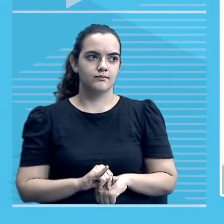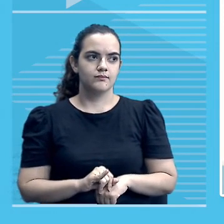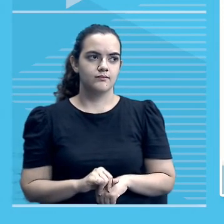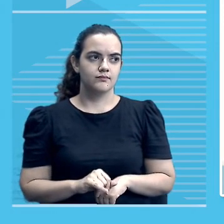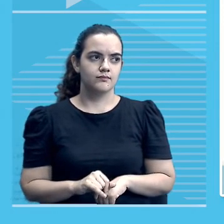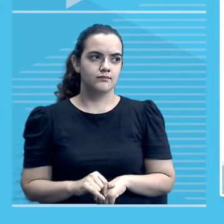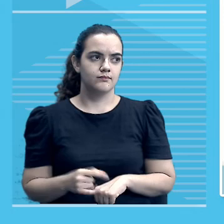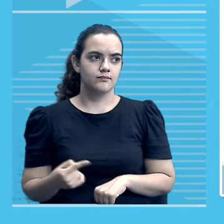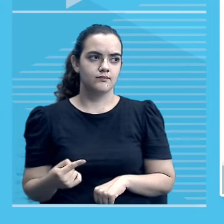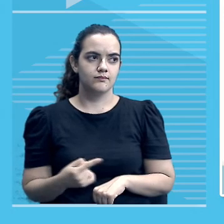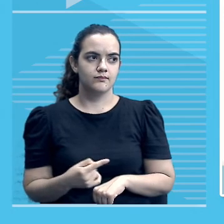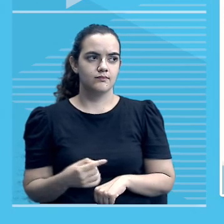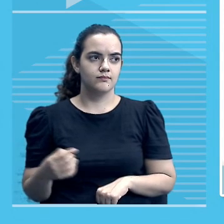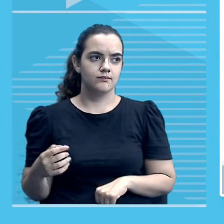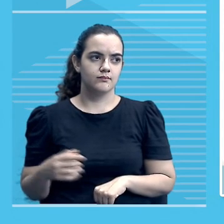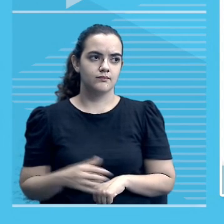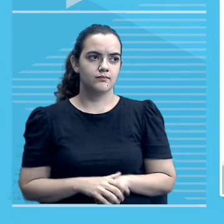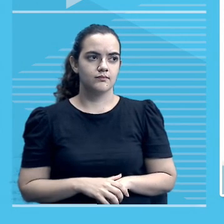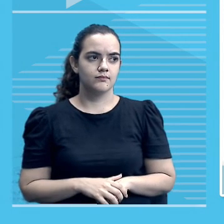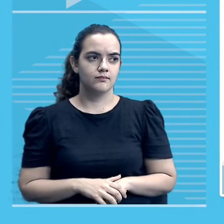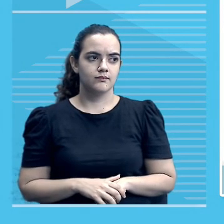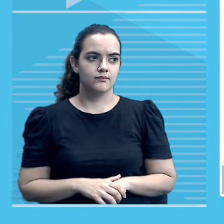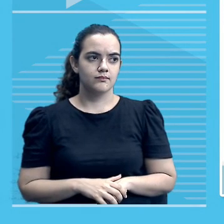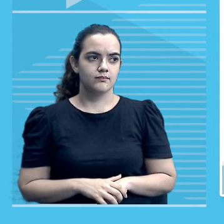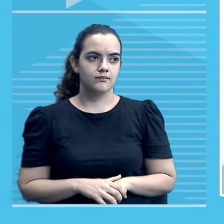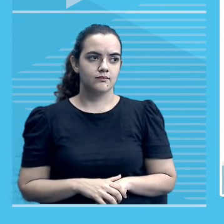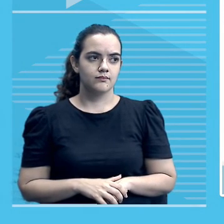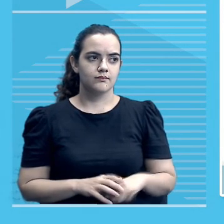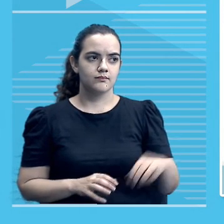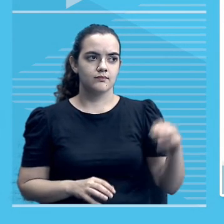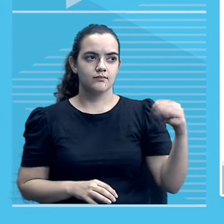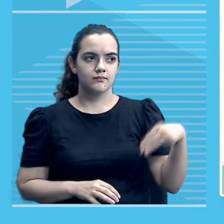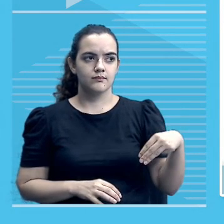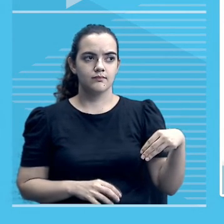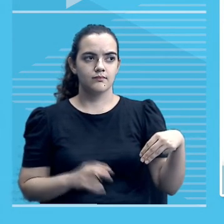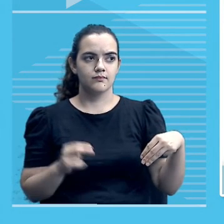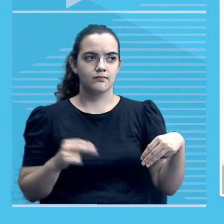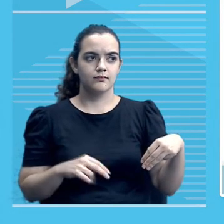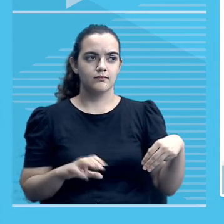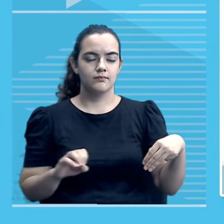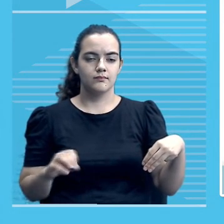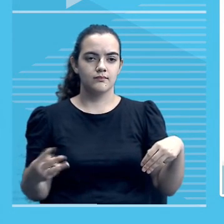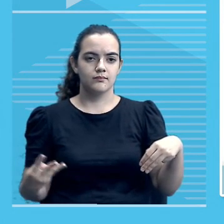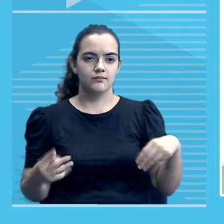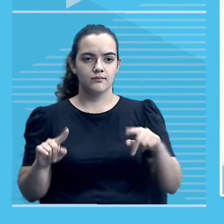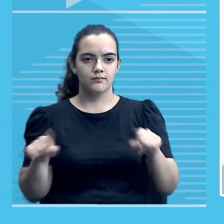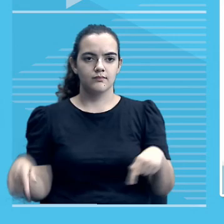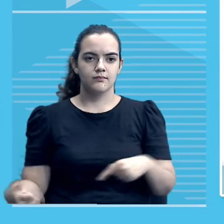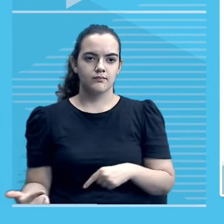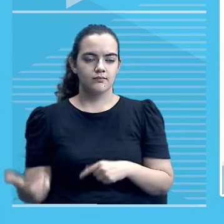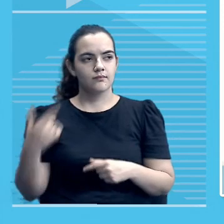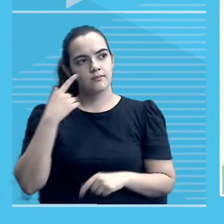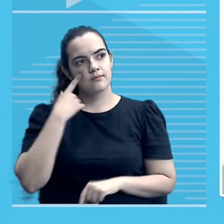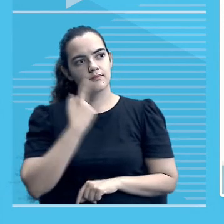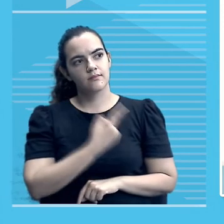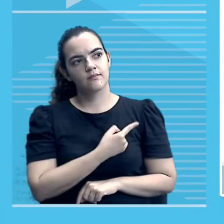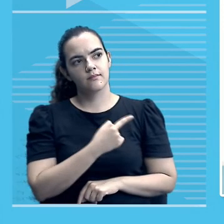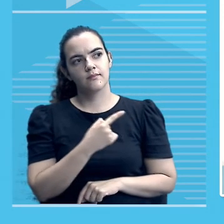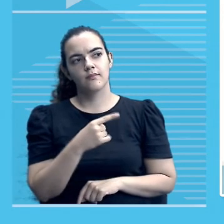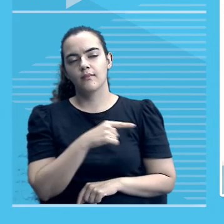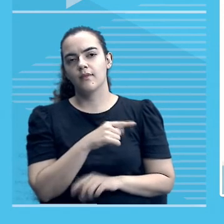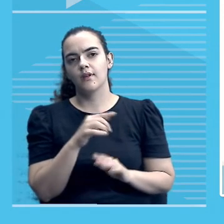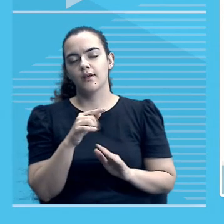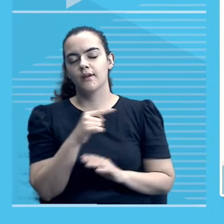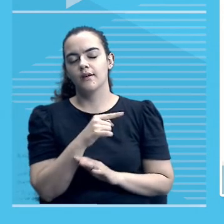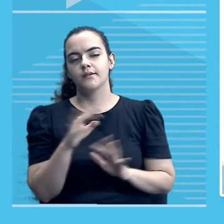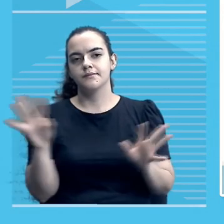fórmula MNO32. Ele quer saber o sulfeto desse metal. Pessoal, ele só te deu essa fórmula para dizer